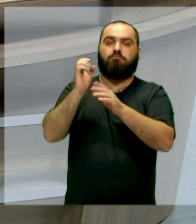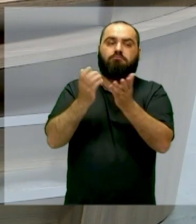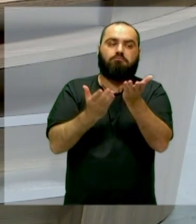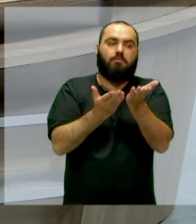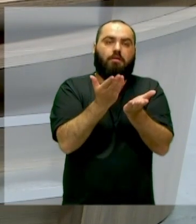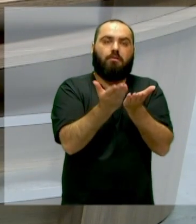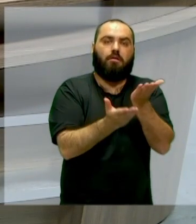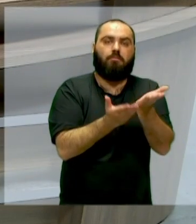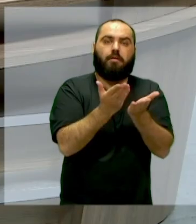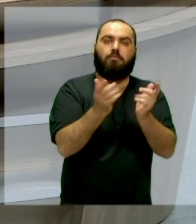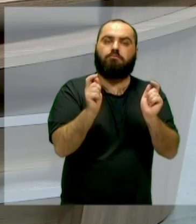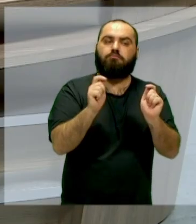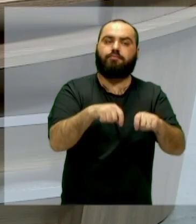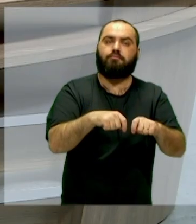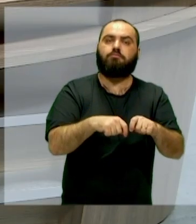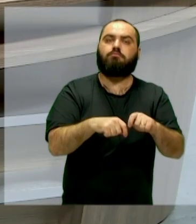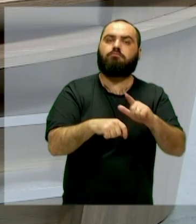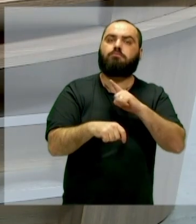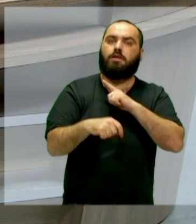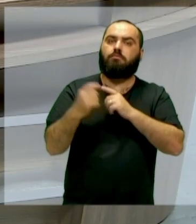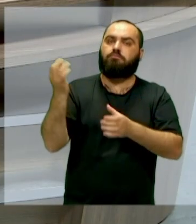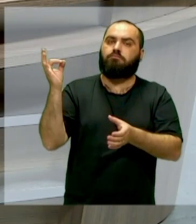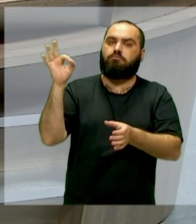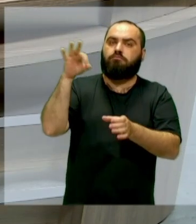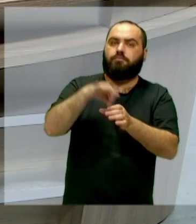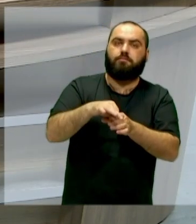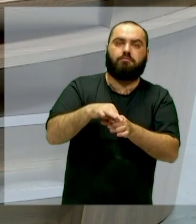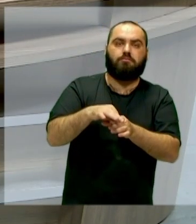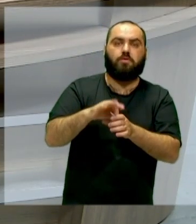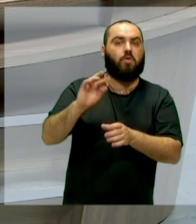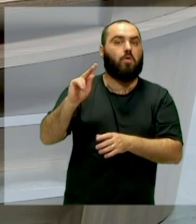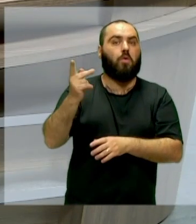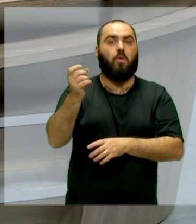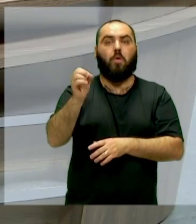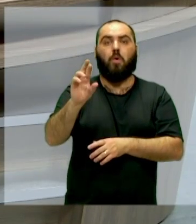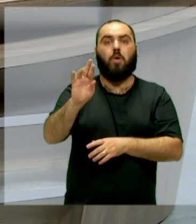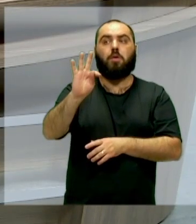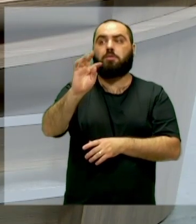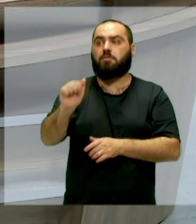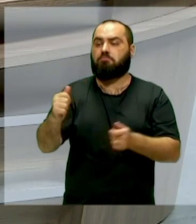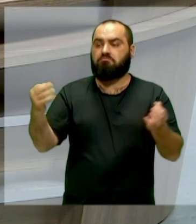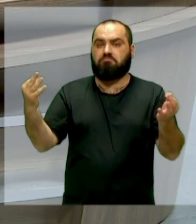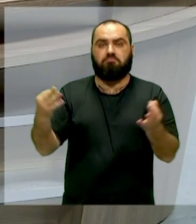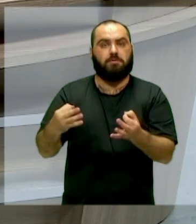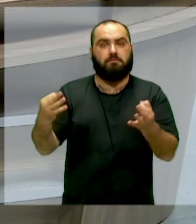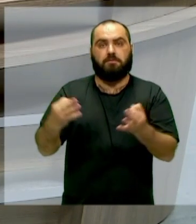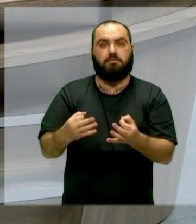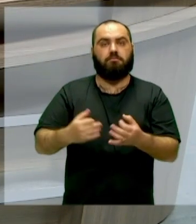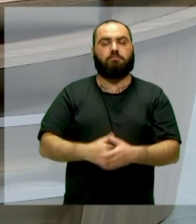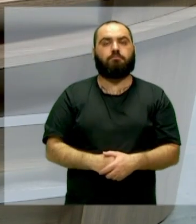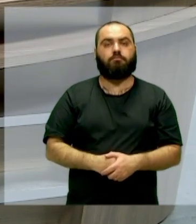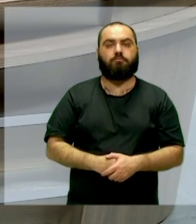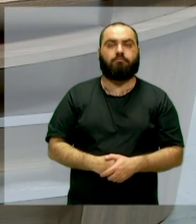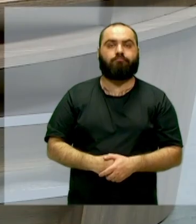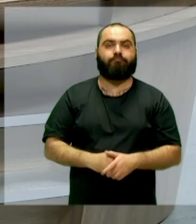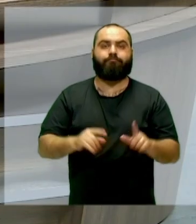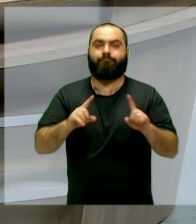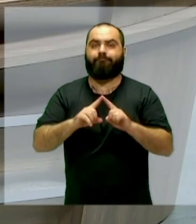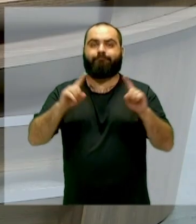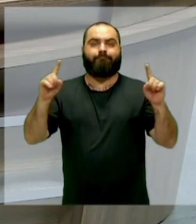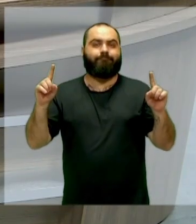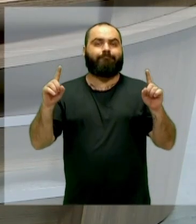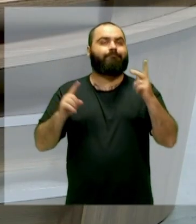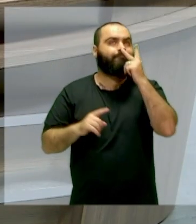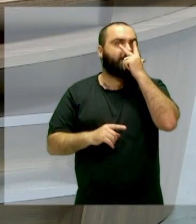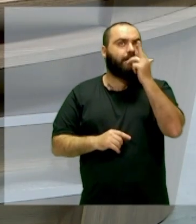adequado com com a colocação do fazem hortas magníficas só que daí isso não é não é